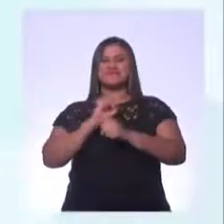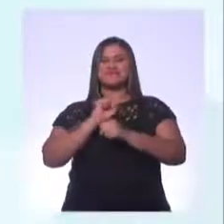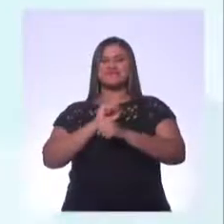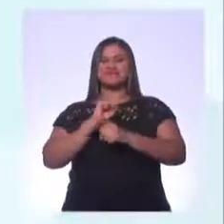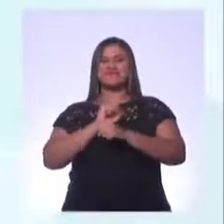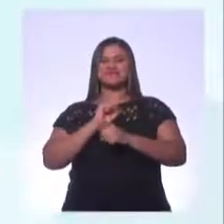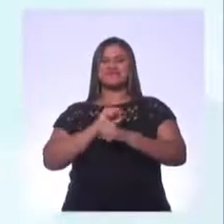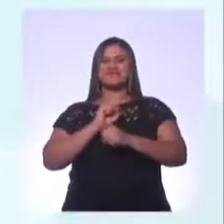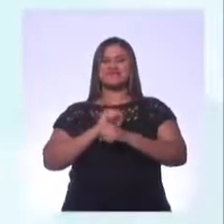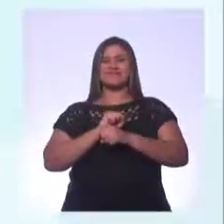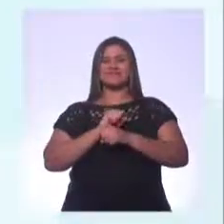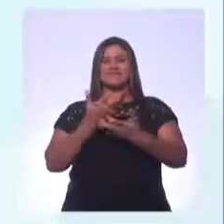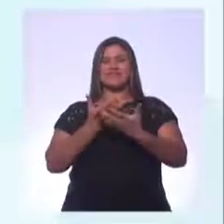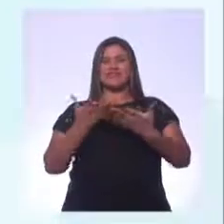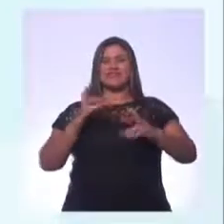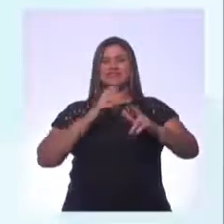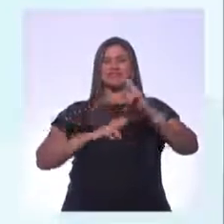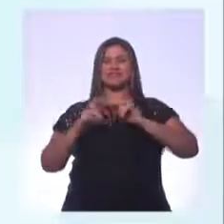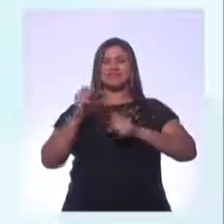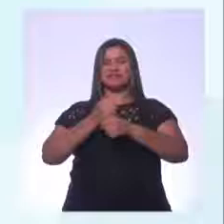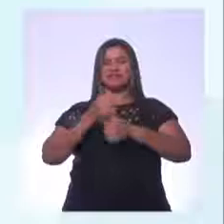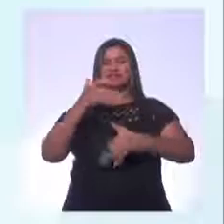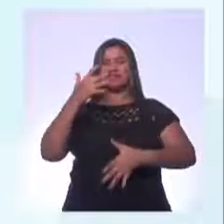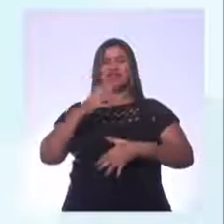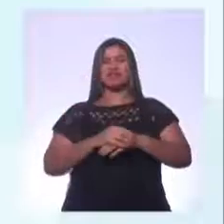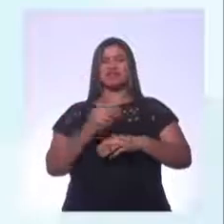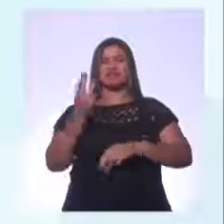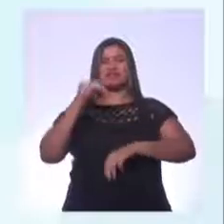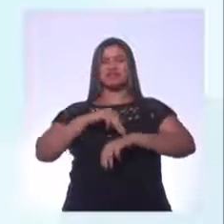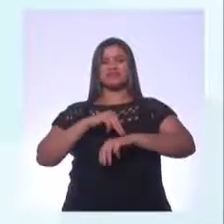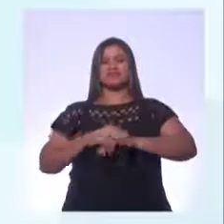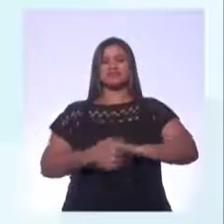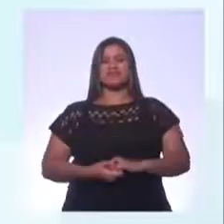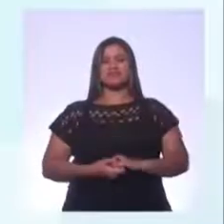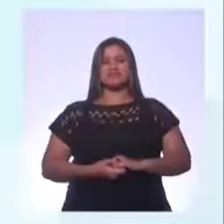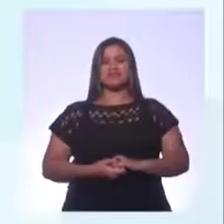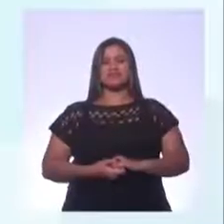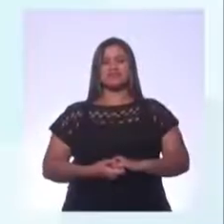Vamos fazer a nossa contribuição no chat. 3 minutinhos.